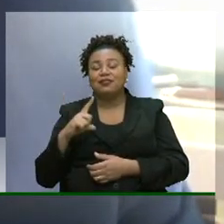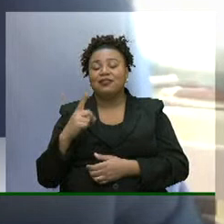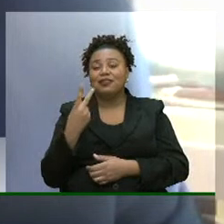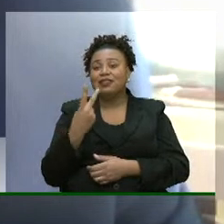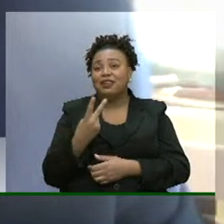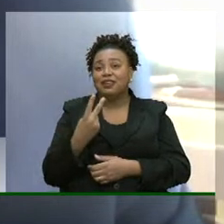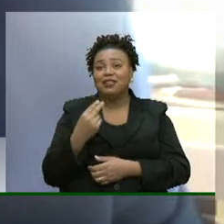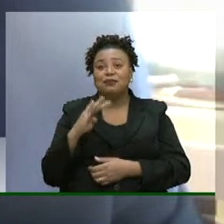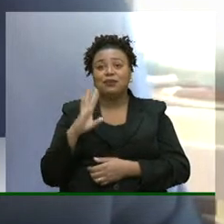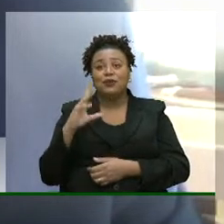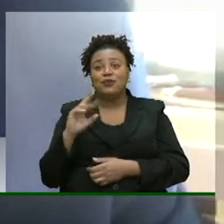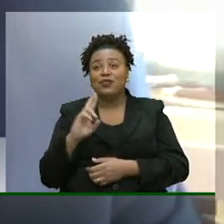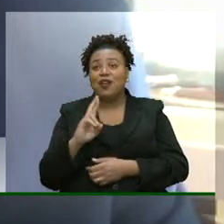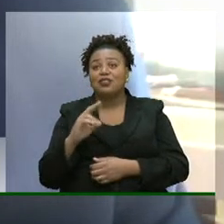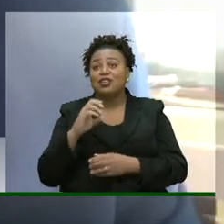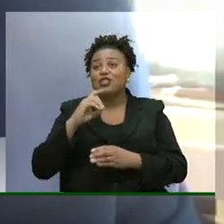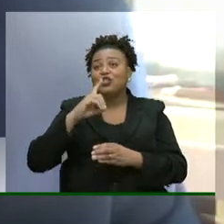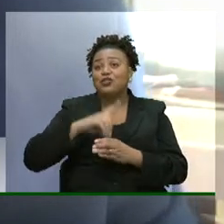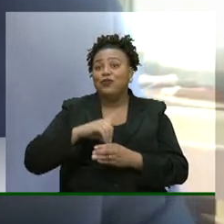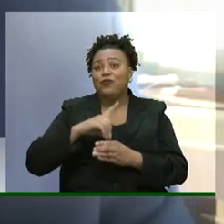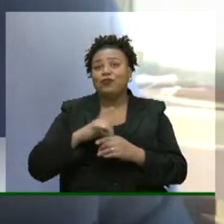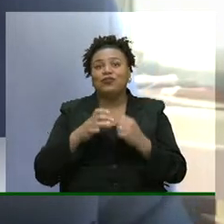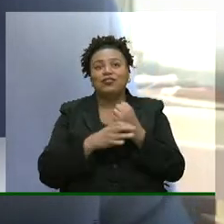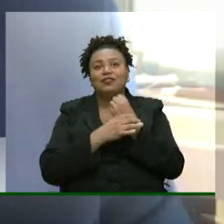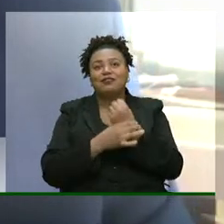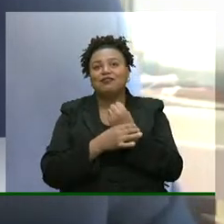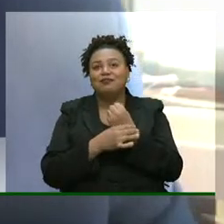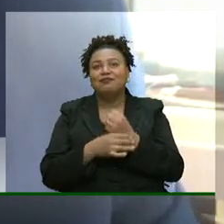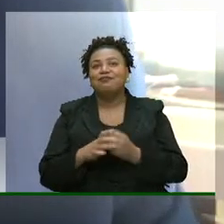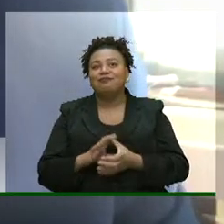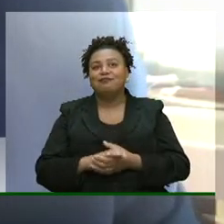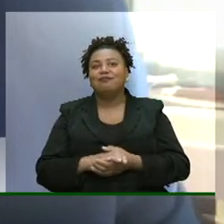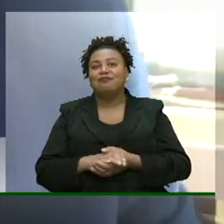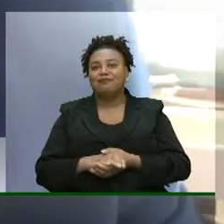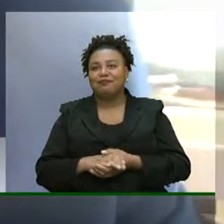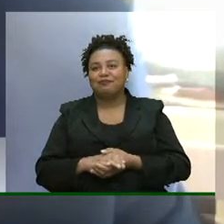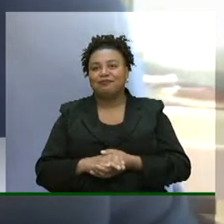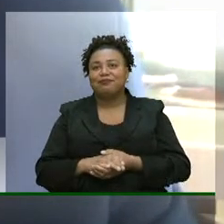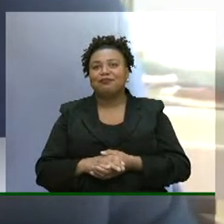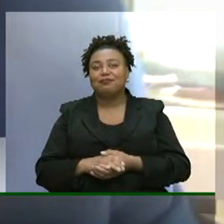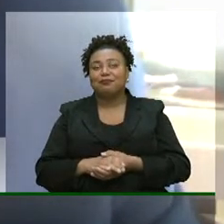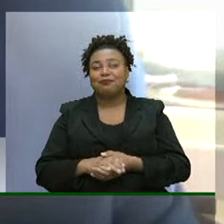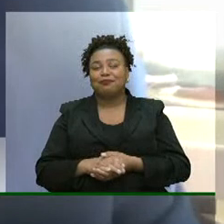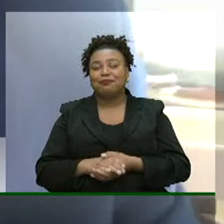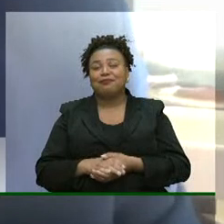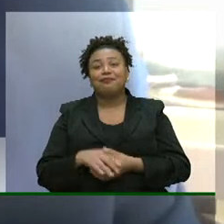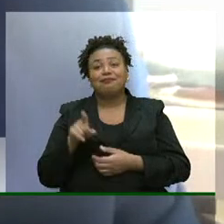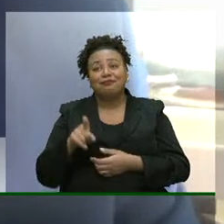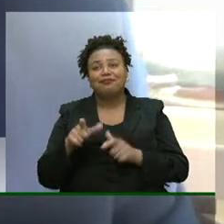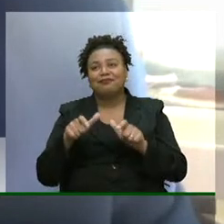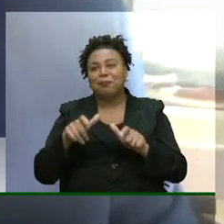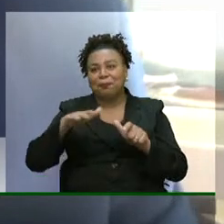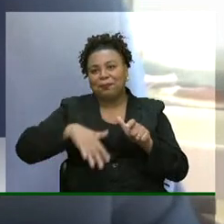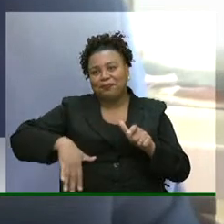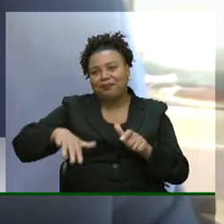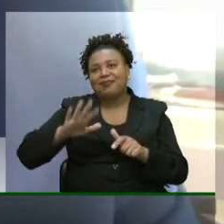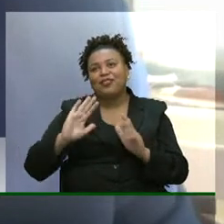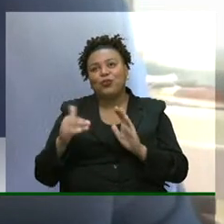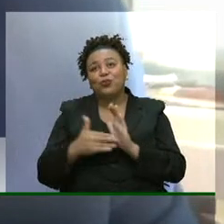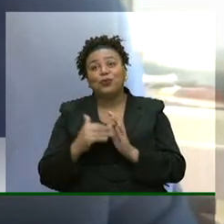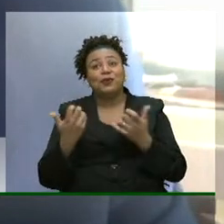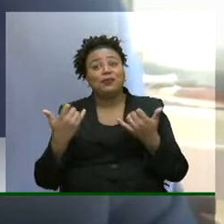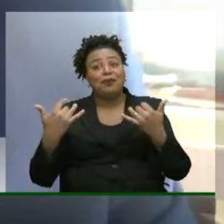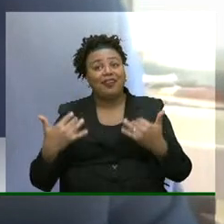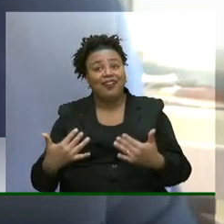de fundos garantidores justamente para o financiamento de pequenos empreendimentos. E nesse espaço, por tudo isso que eu